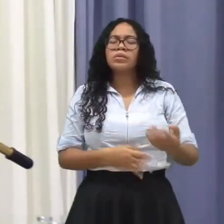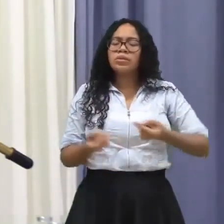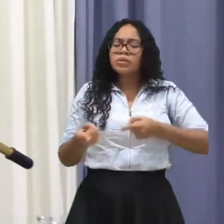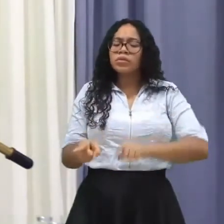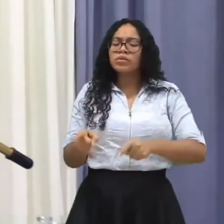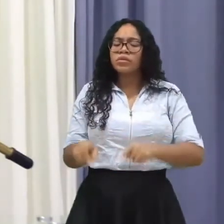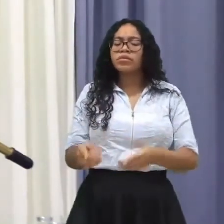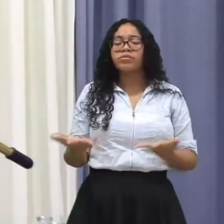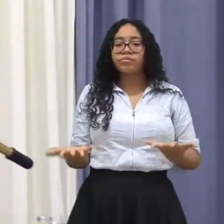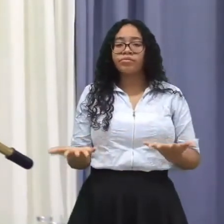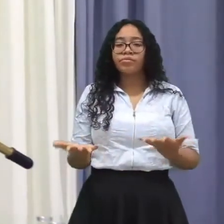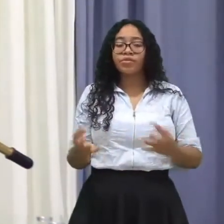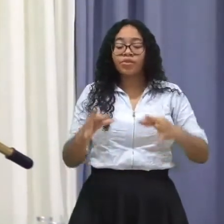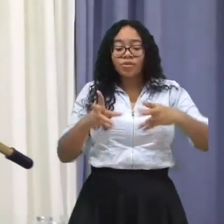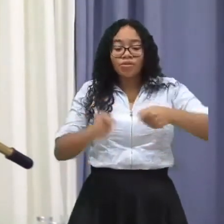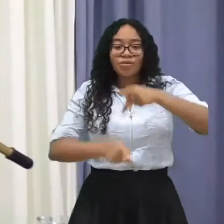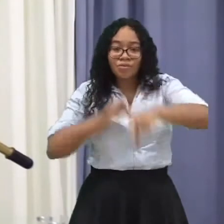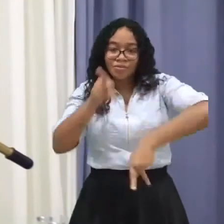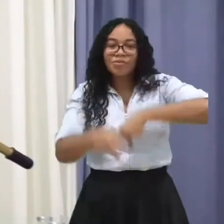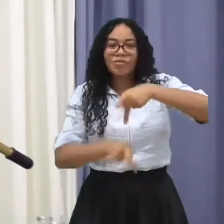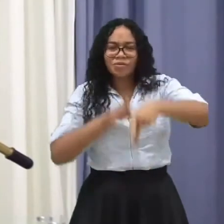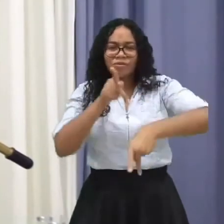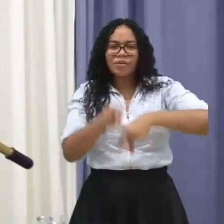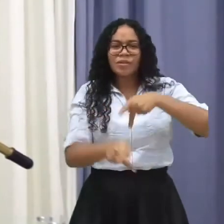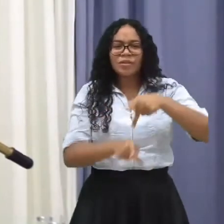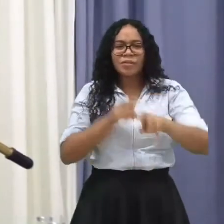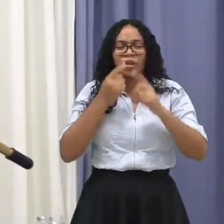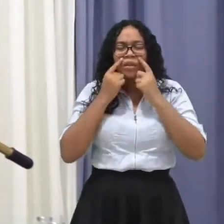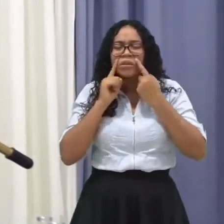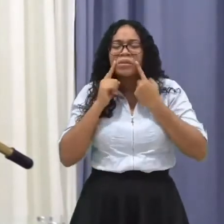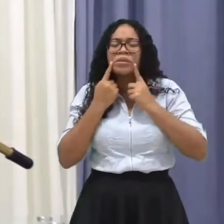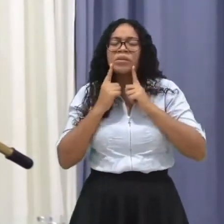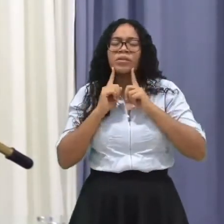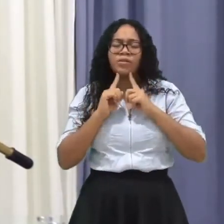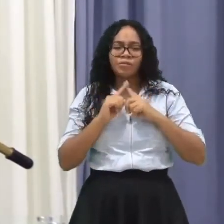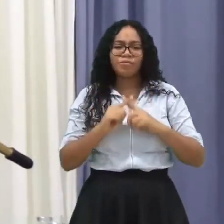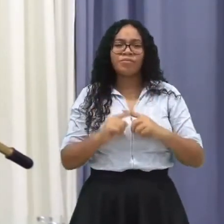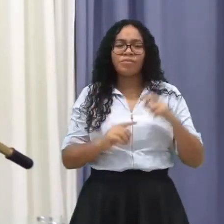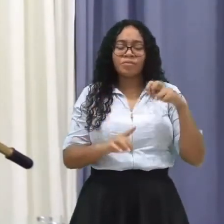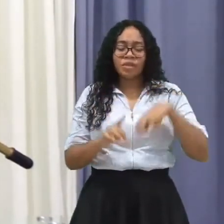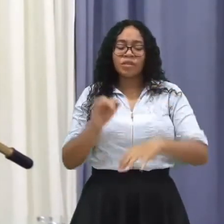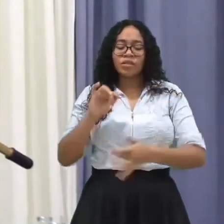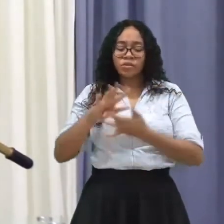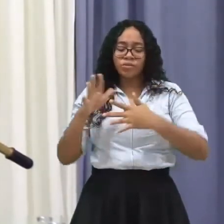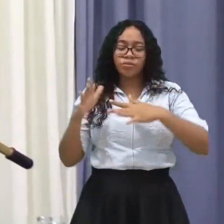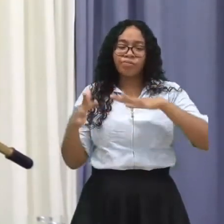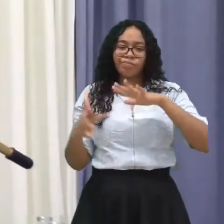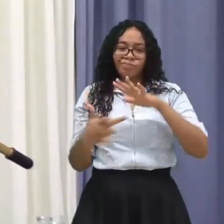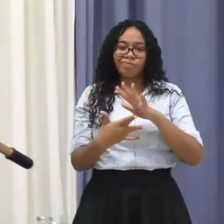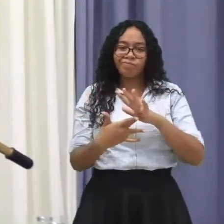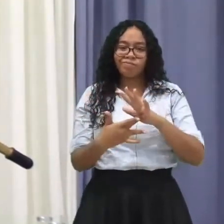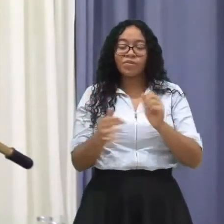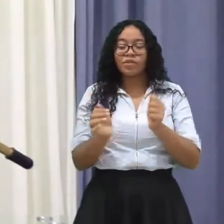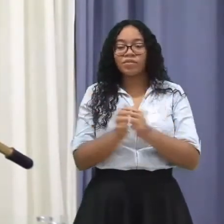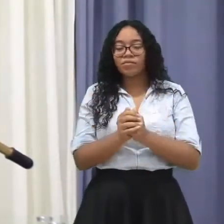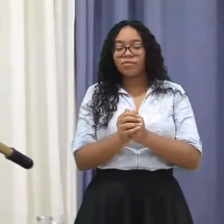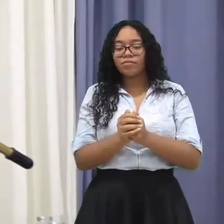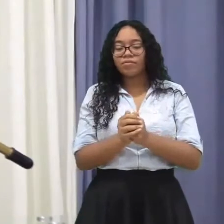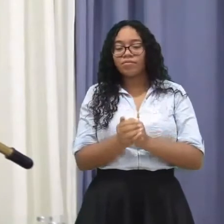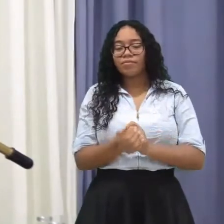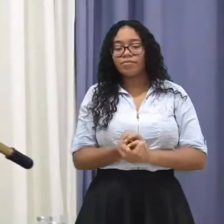todas as tribos da terra se lamentarão sobre ele, certamente. Amém.